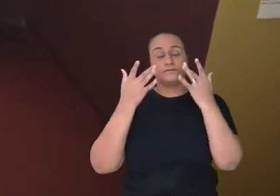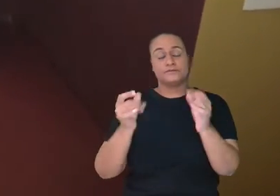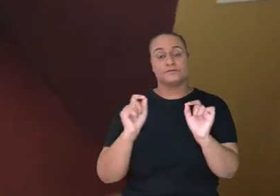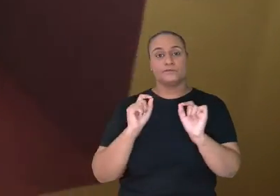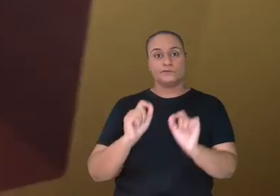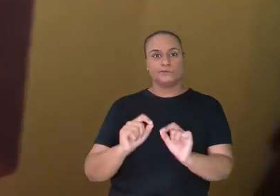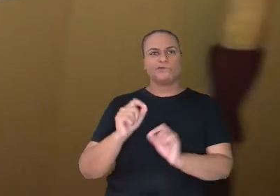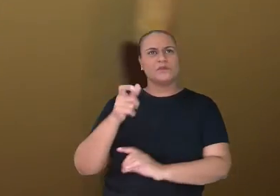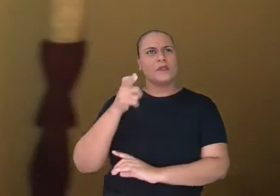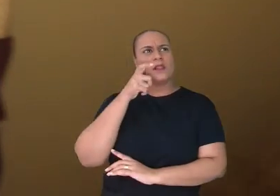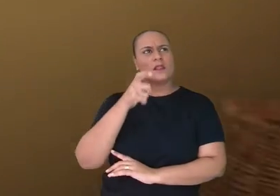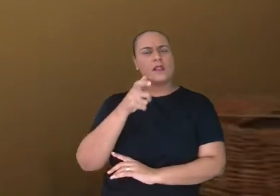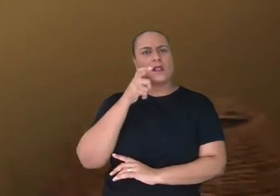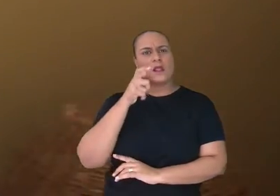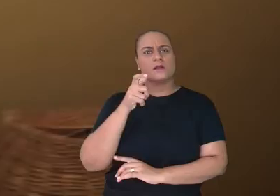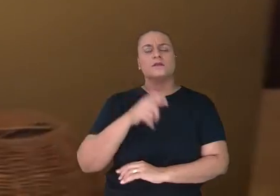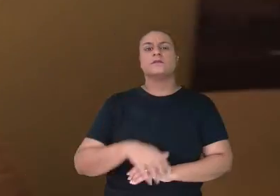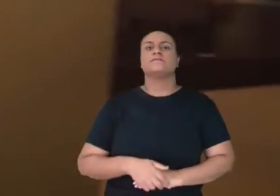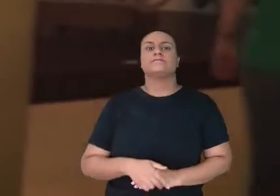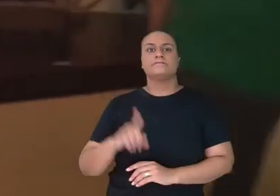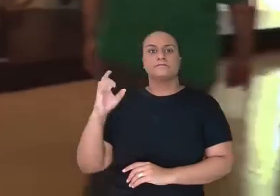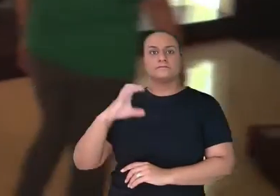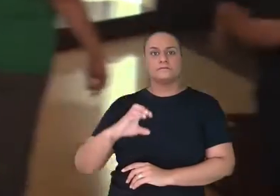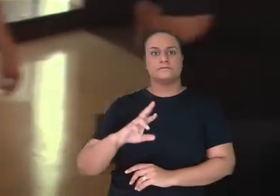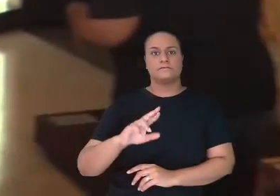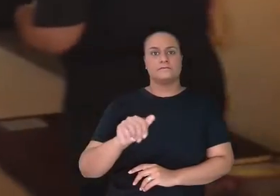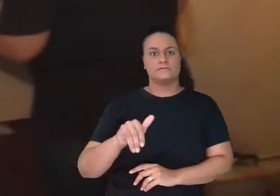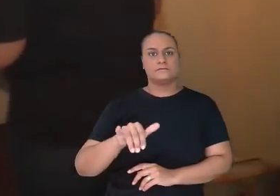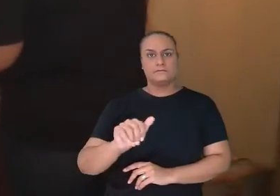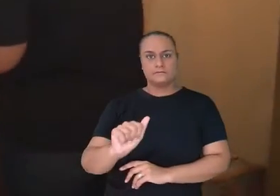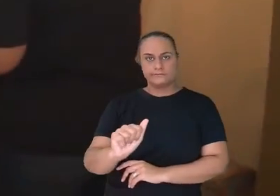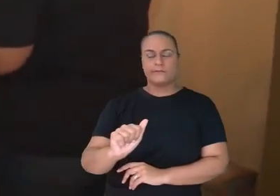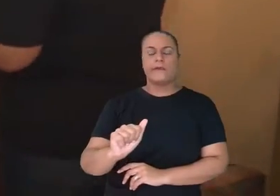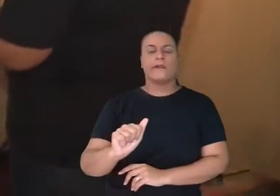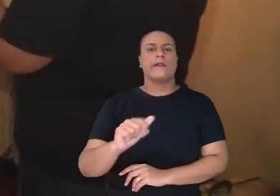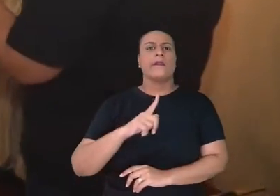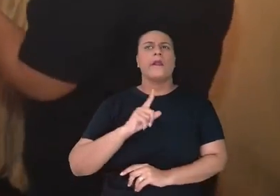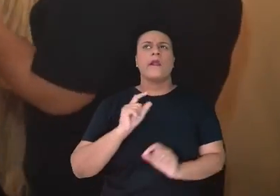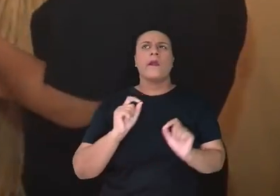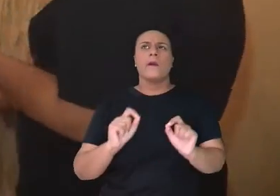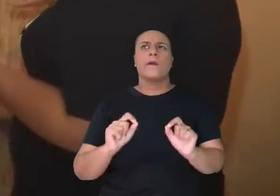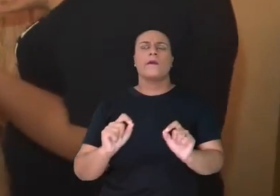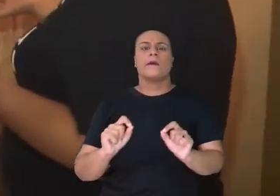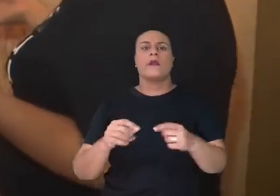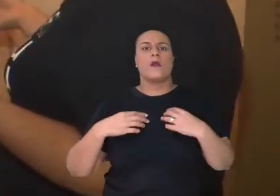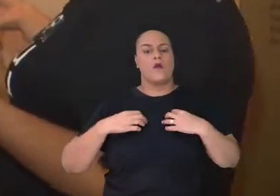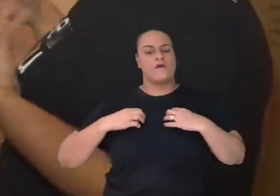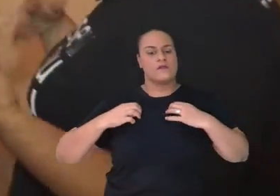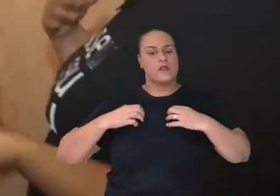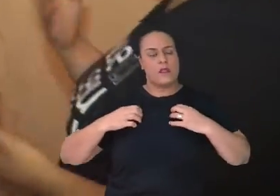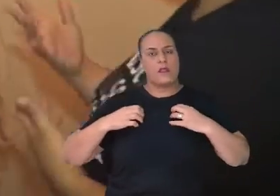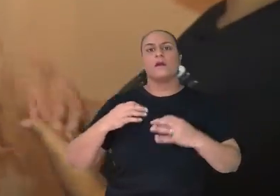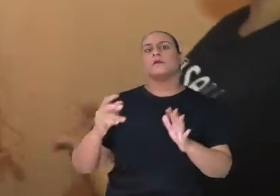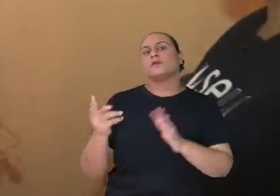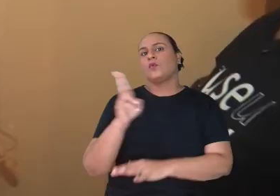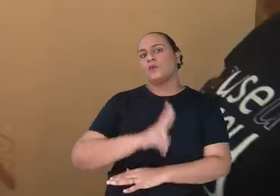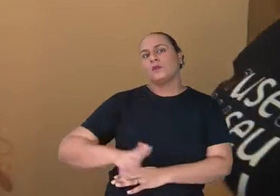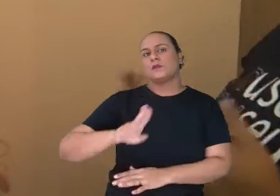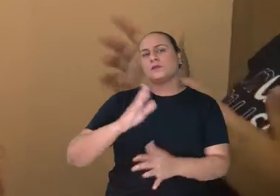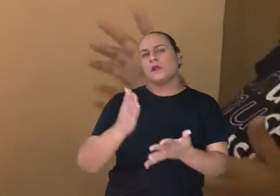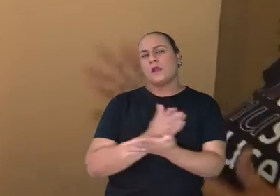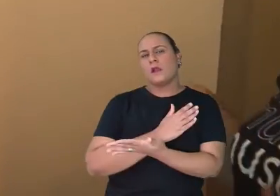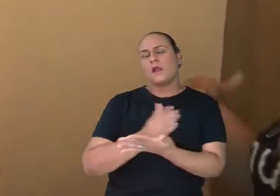chega aqui, essa figura, que é o praiá, que é uma veste ritual utilizada em alguns rituais